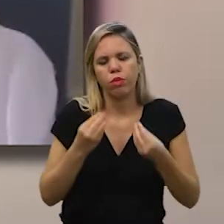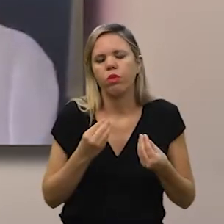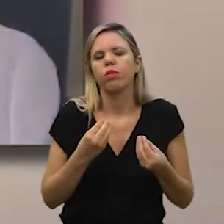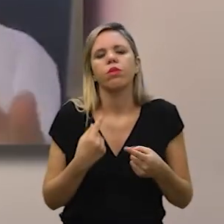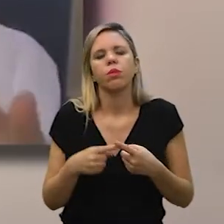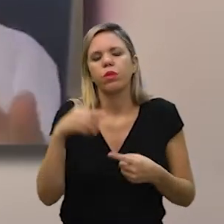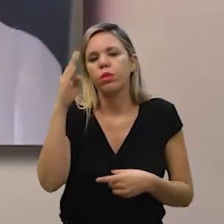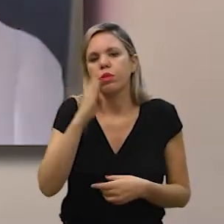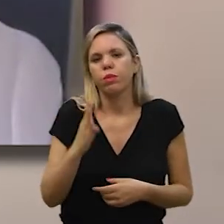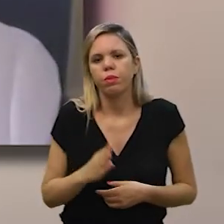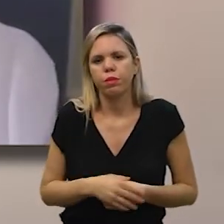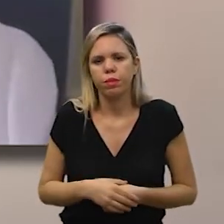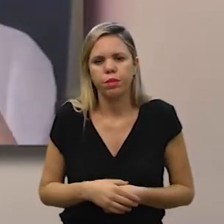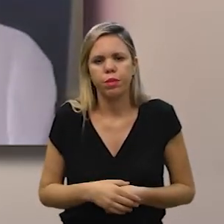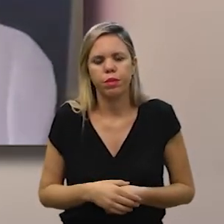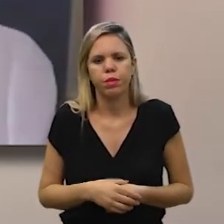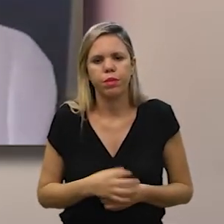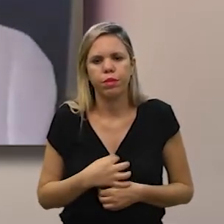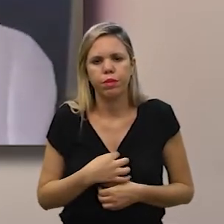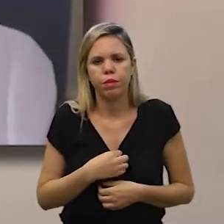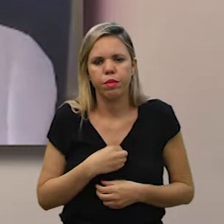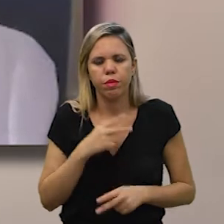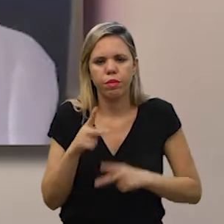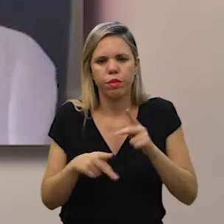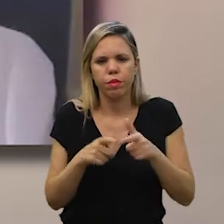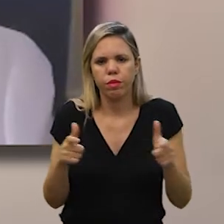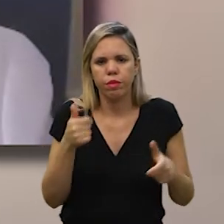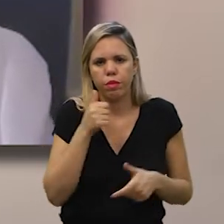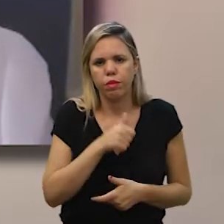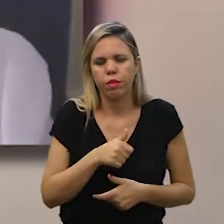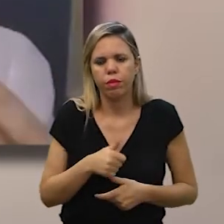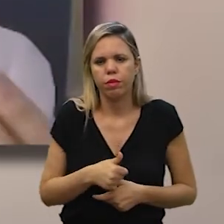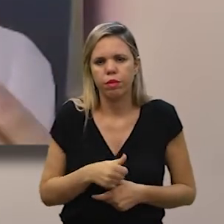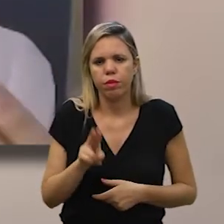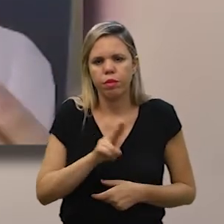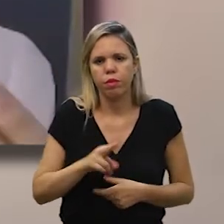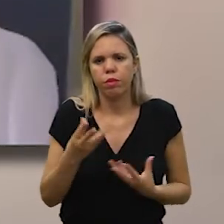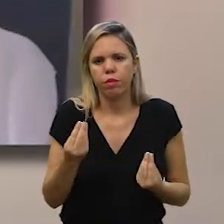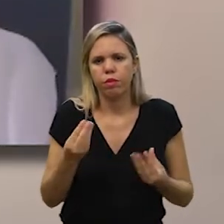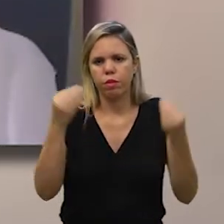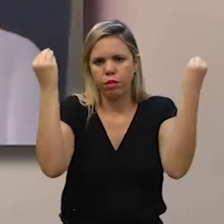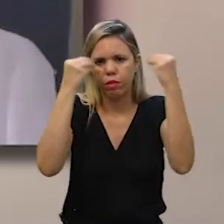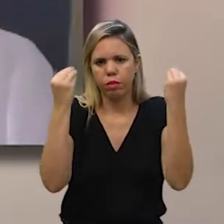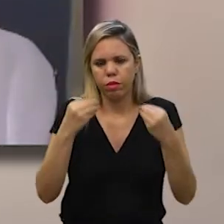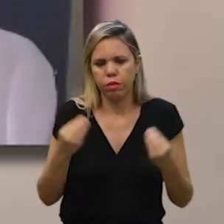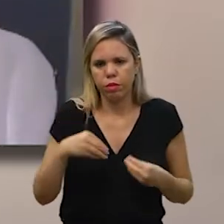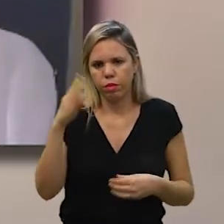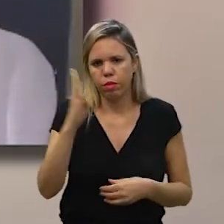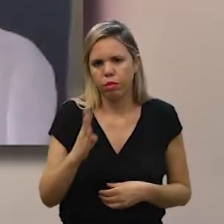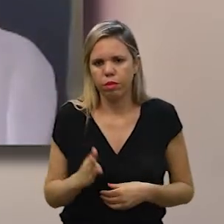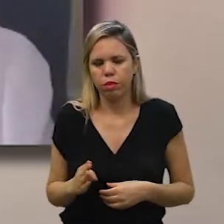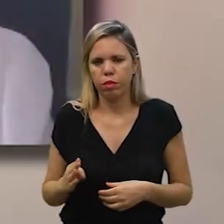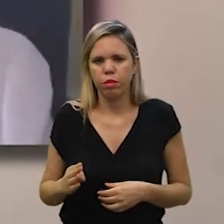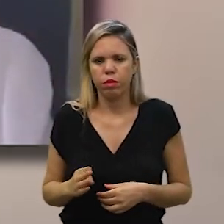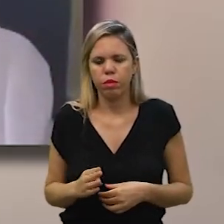pega, né? Porque no Brasil, a nossa população feminina, ela usa muito cosmético. O